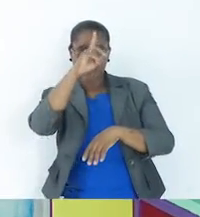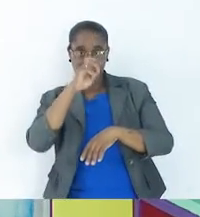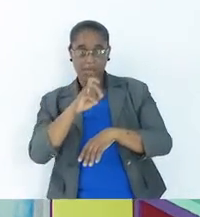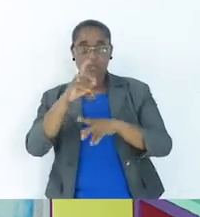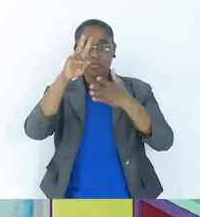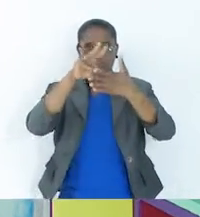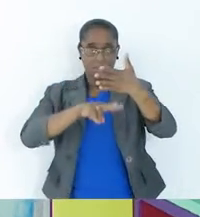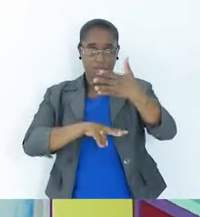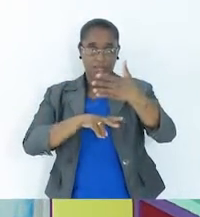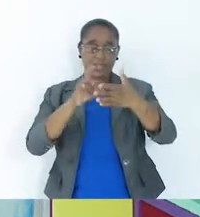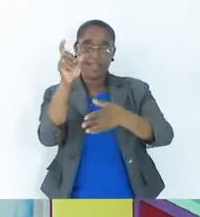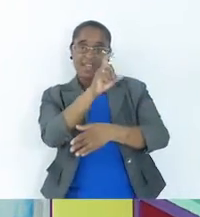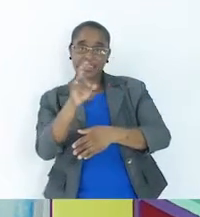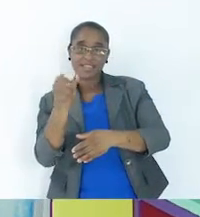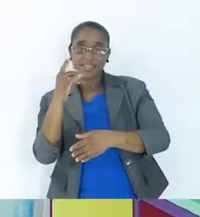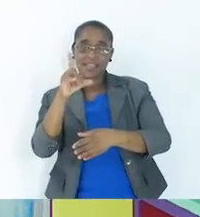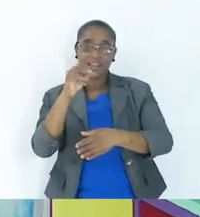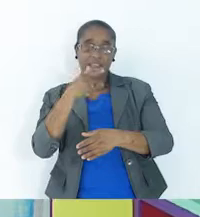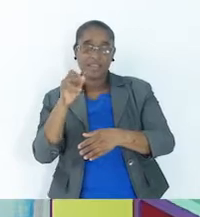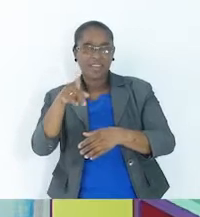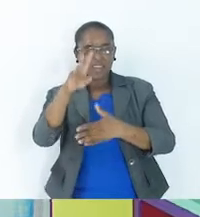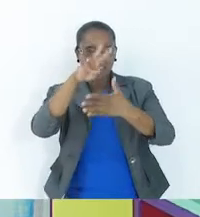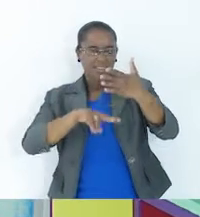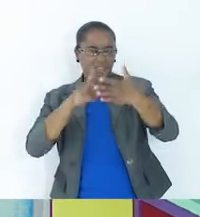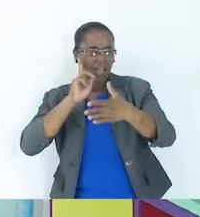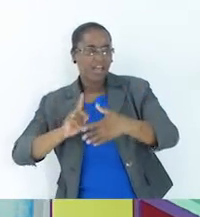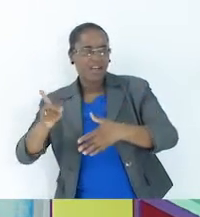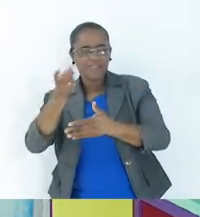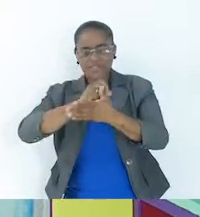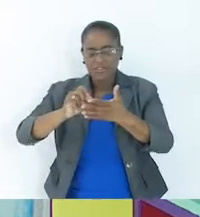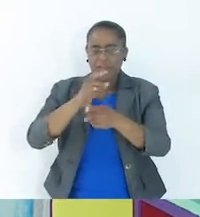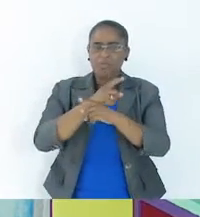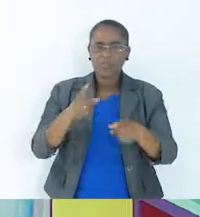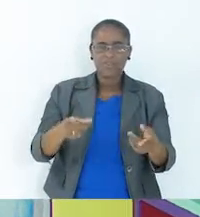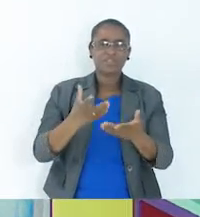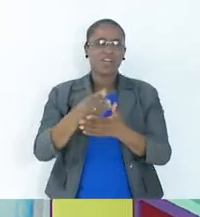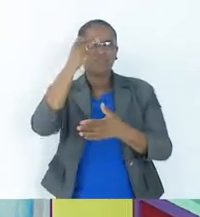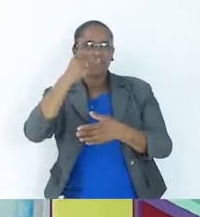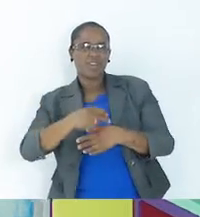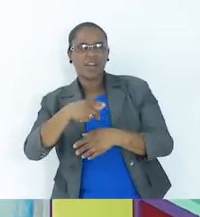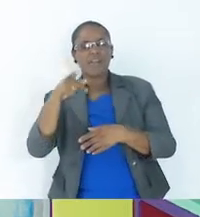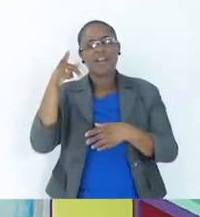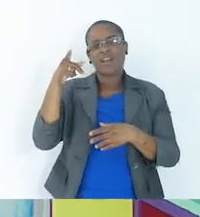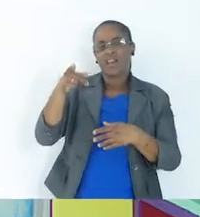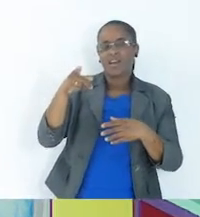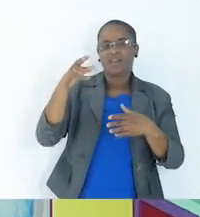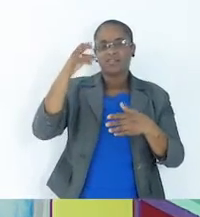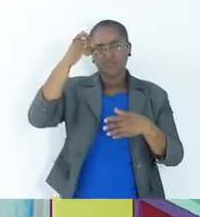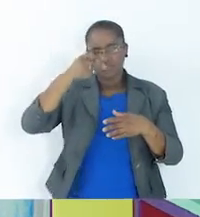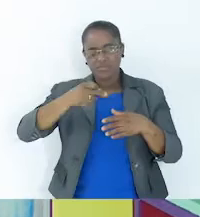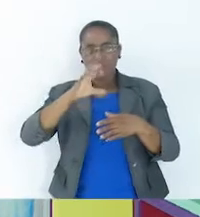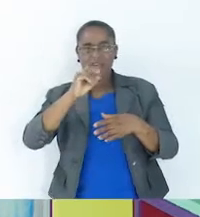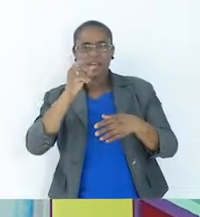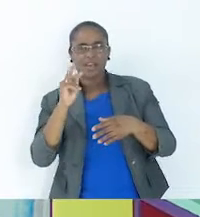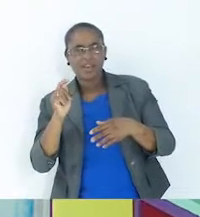do texto da Zlata. Aquele texto que ela escreveu porque estava confinada lá na cave, por razões